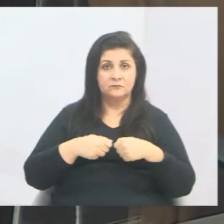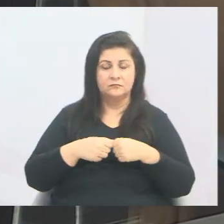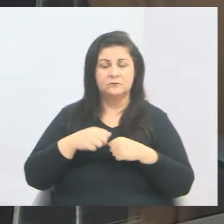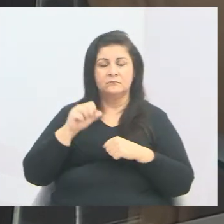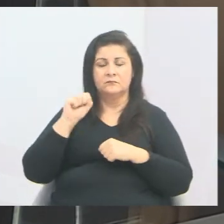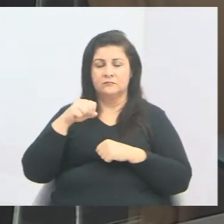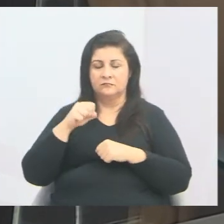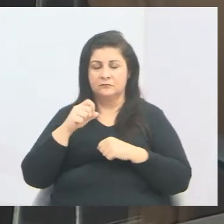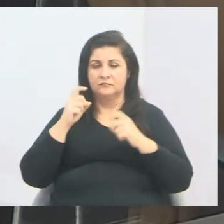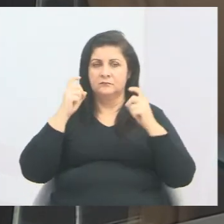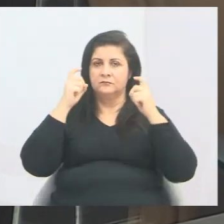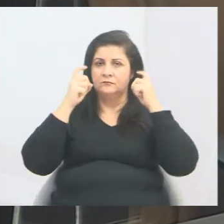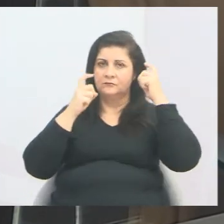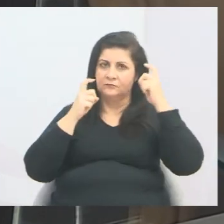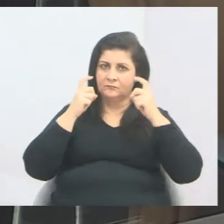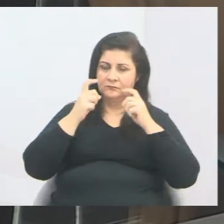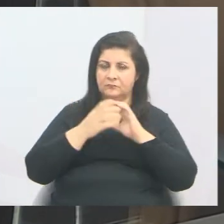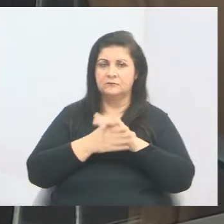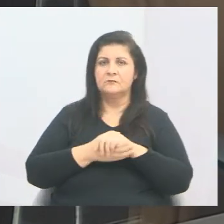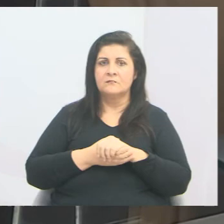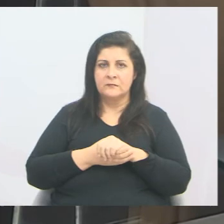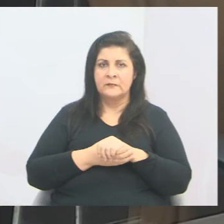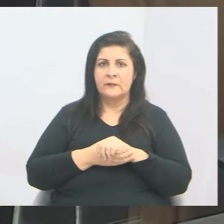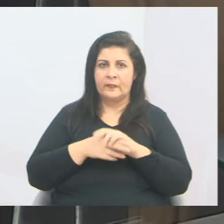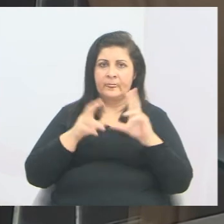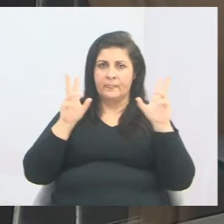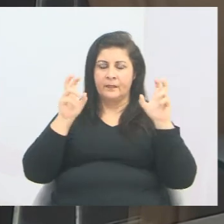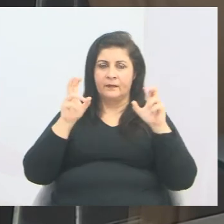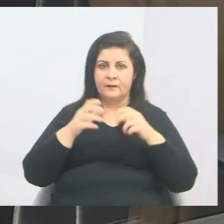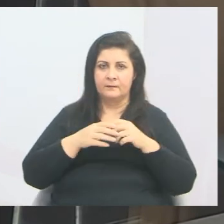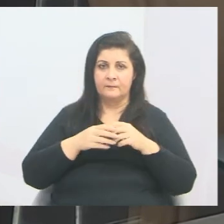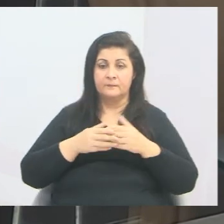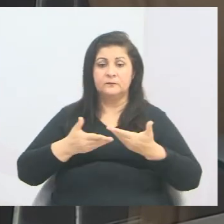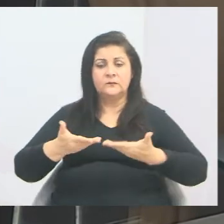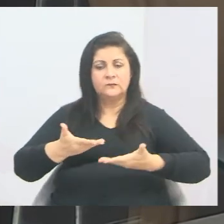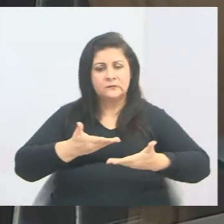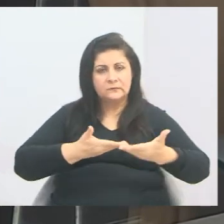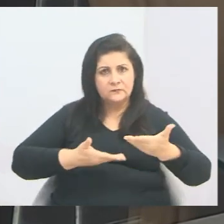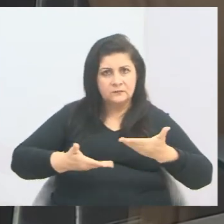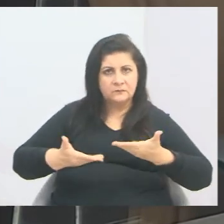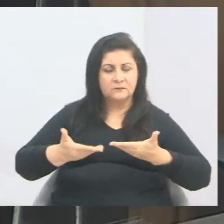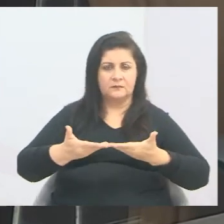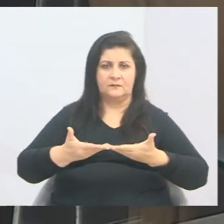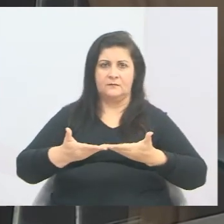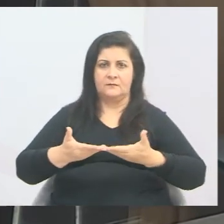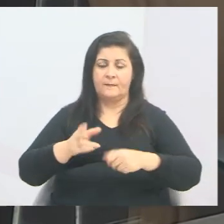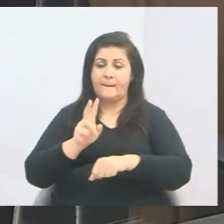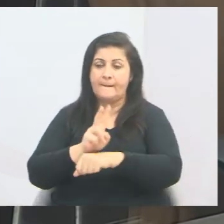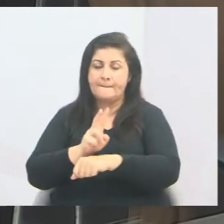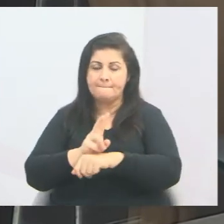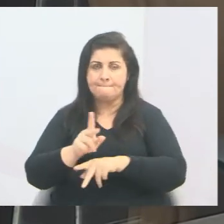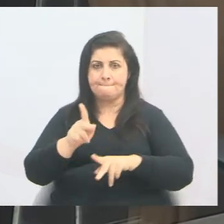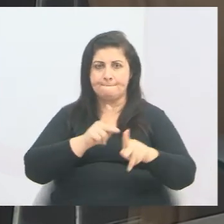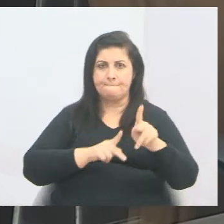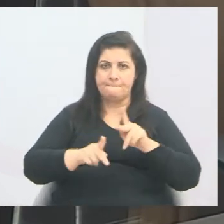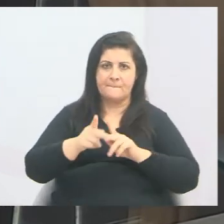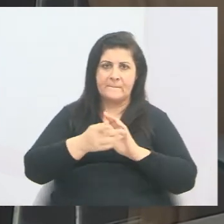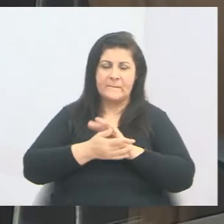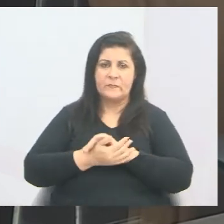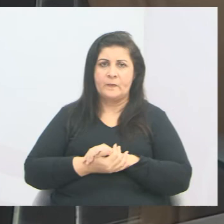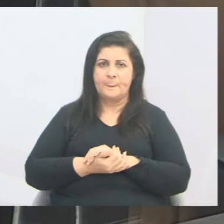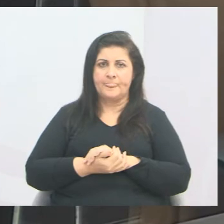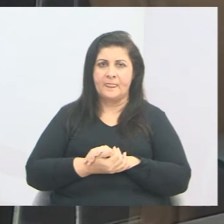sim, preocupados com essa questão da humanização, do atendimento à população.